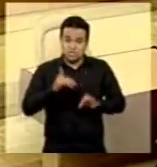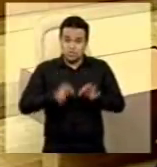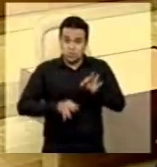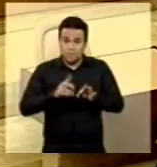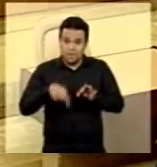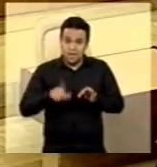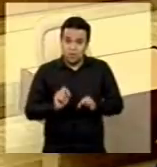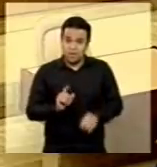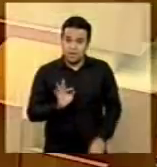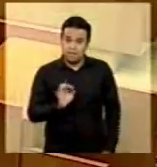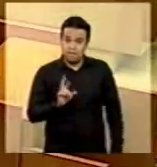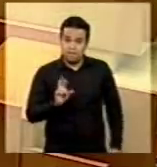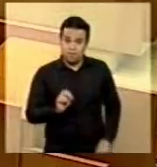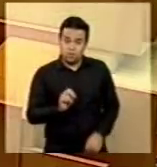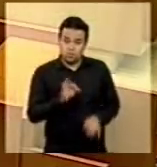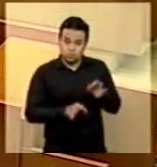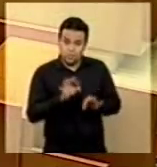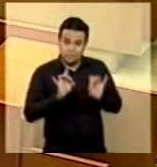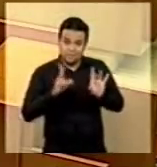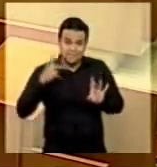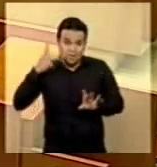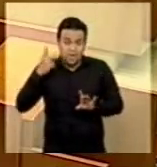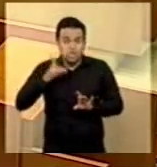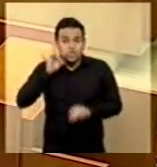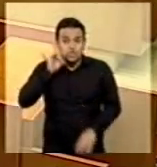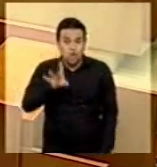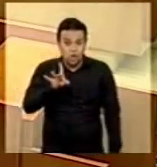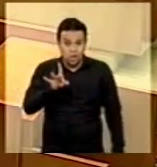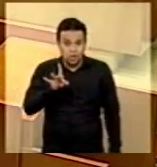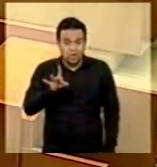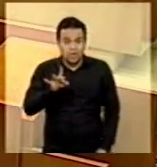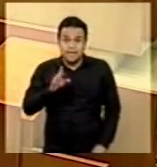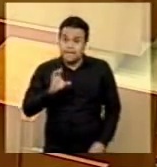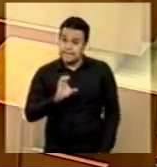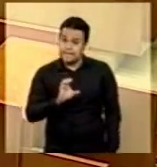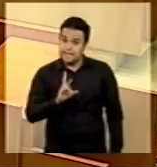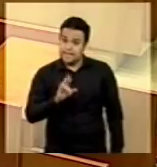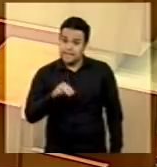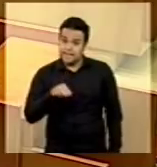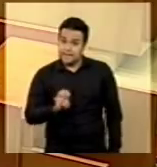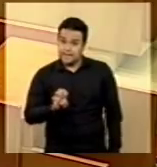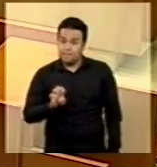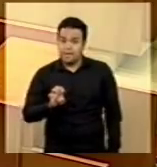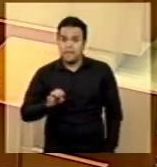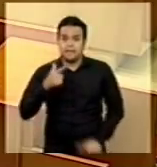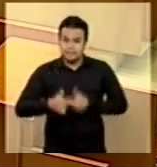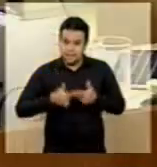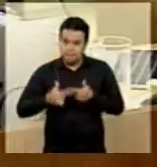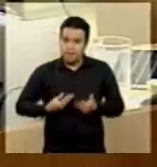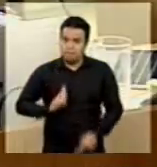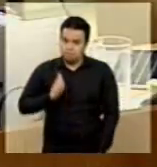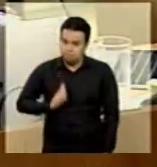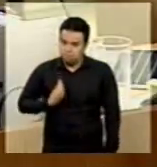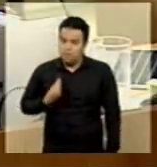o foro por prerrogativa de função aplica-se apenas aos crimes cometidos durante o exercício do cargo